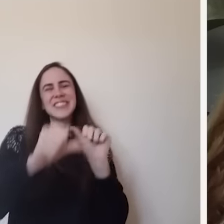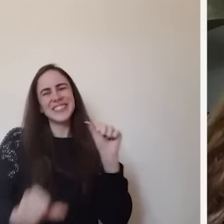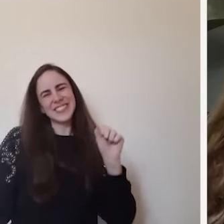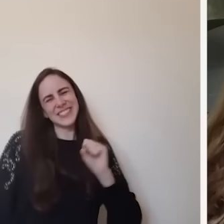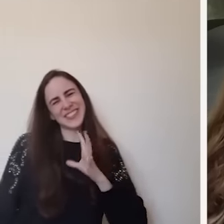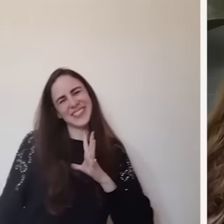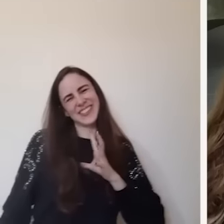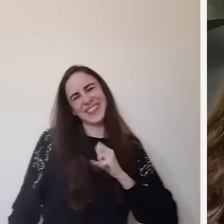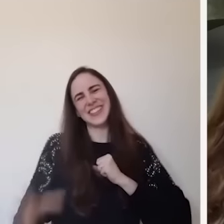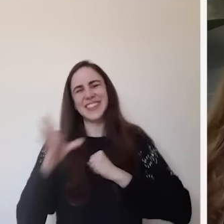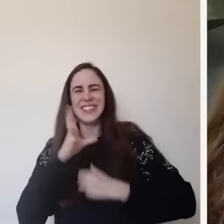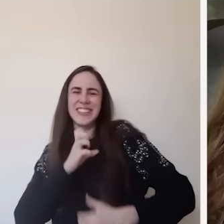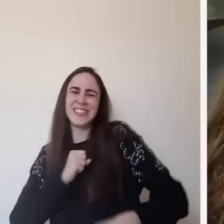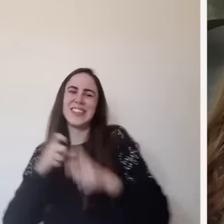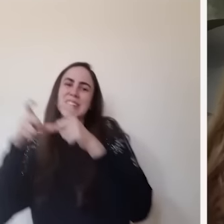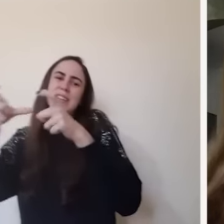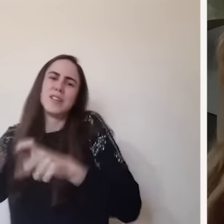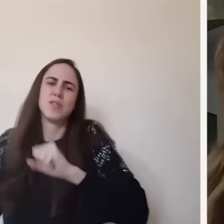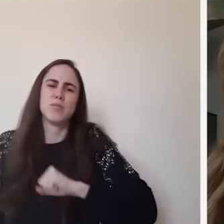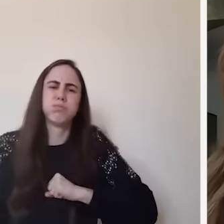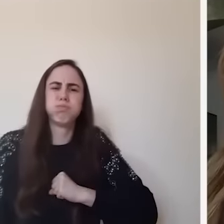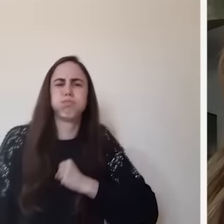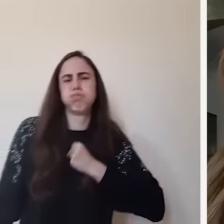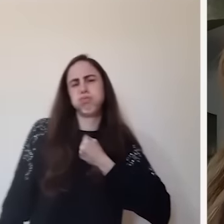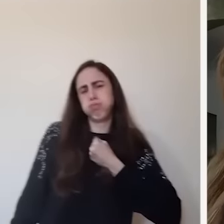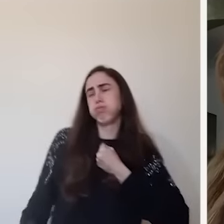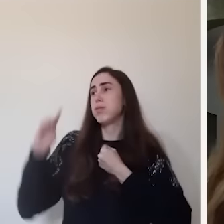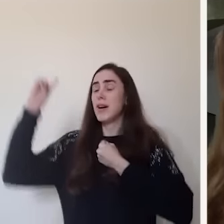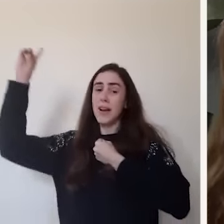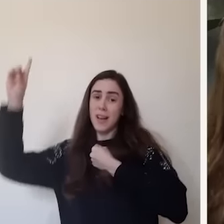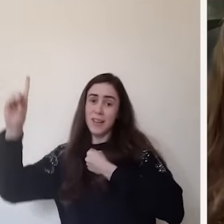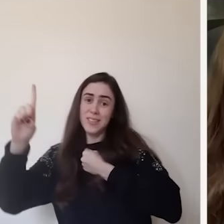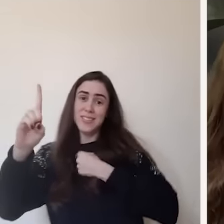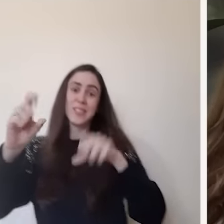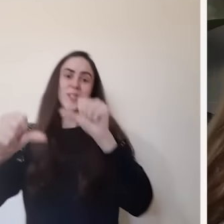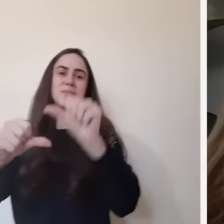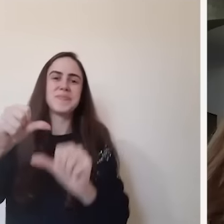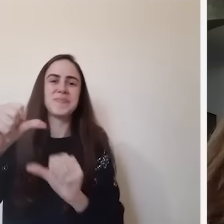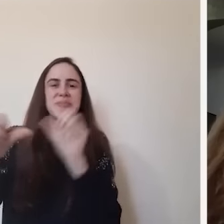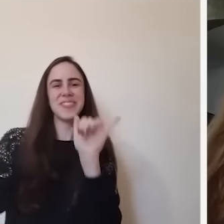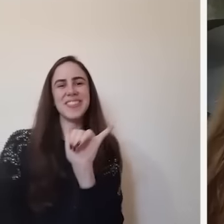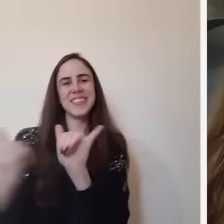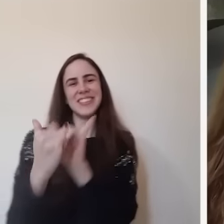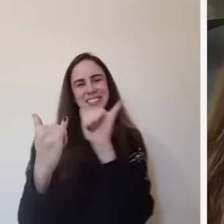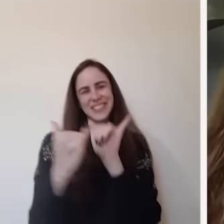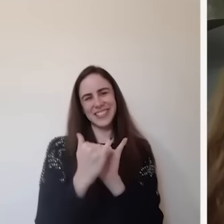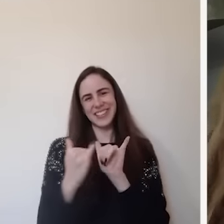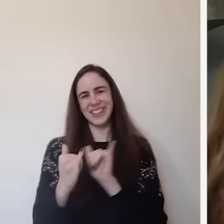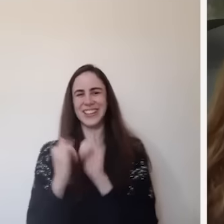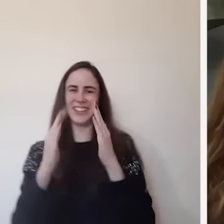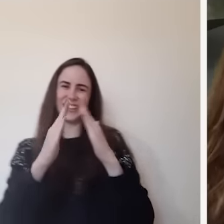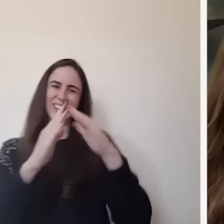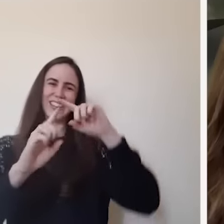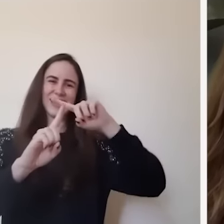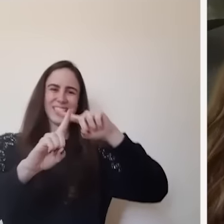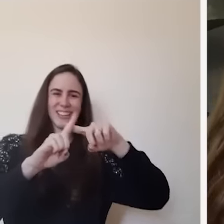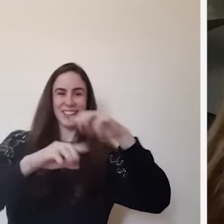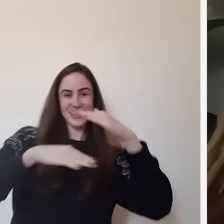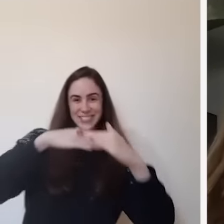o perdão para que teu corpo cresça assima